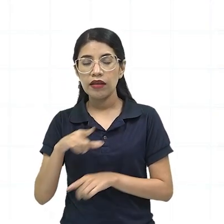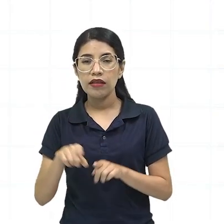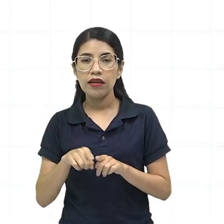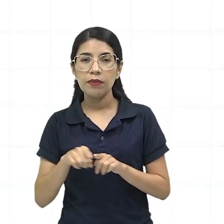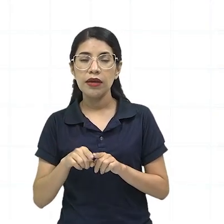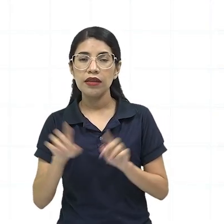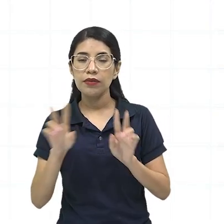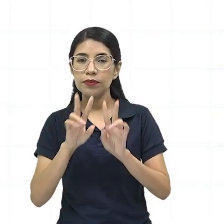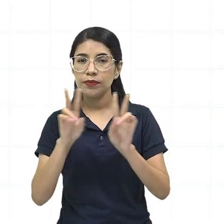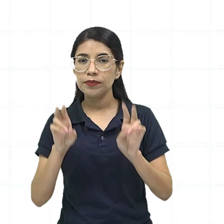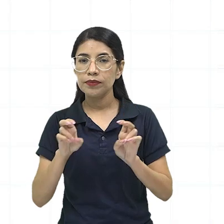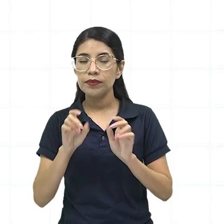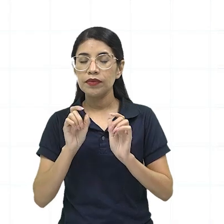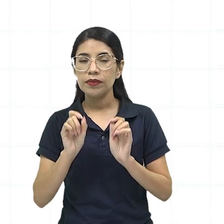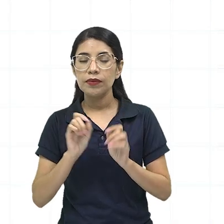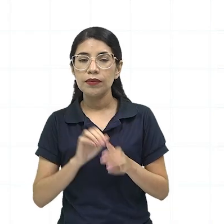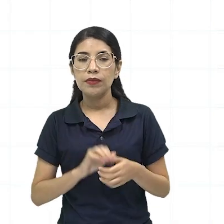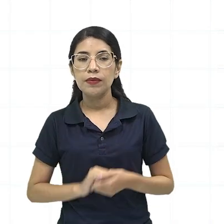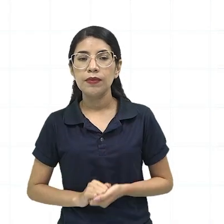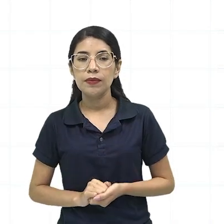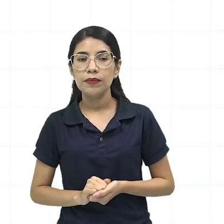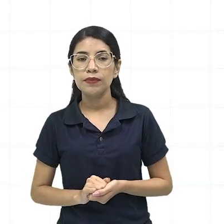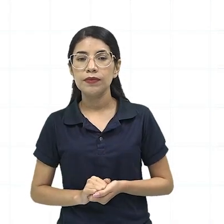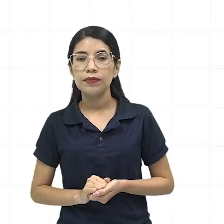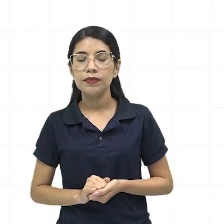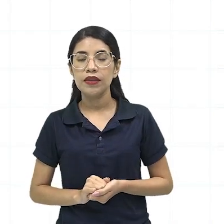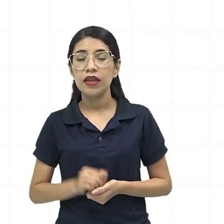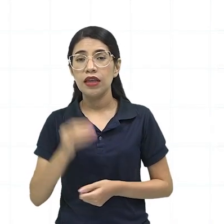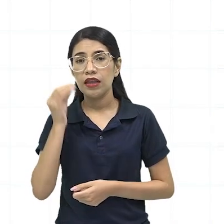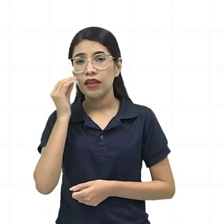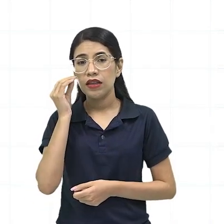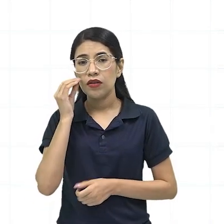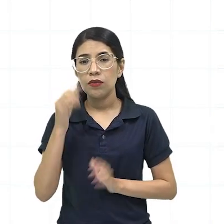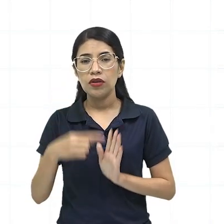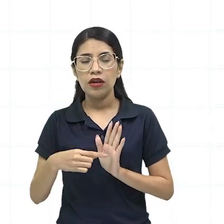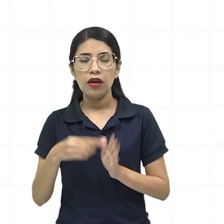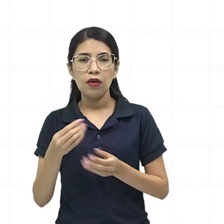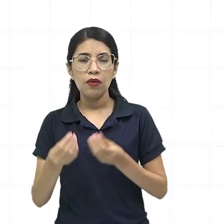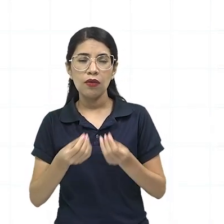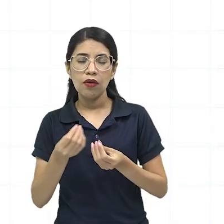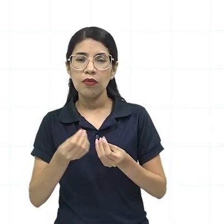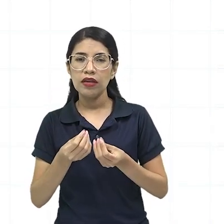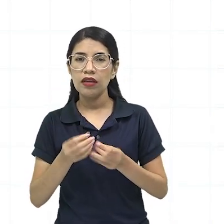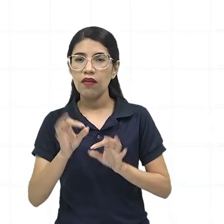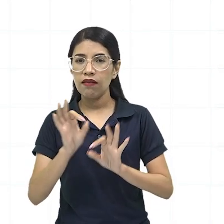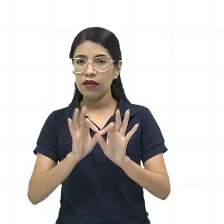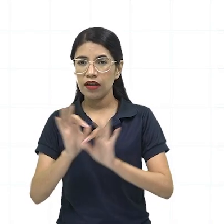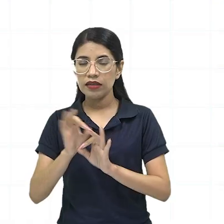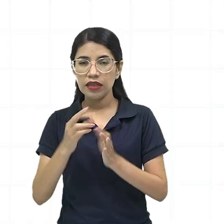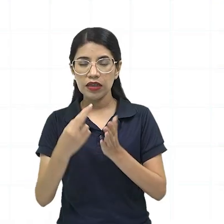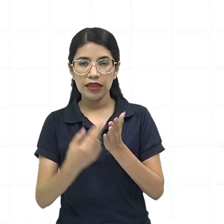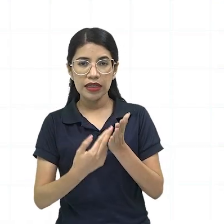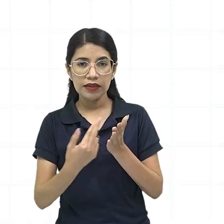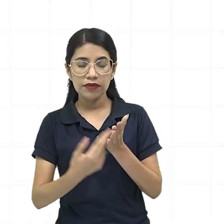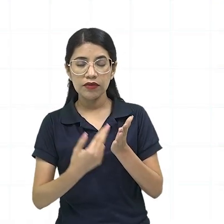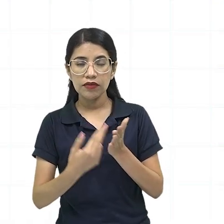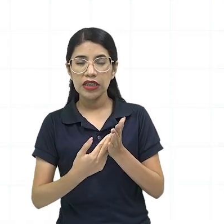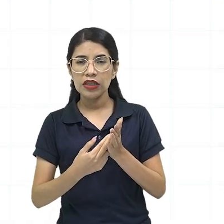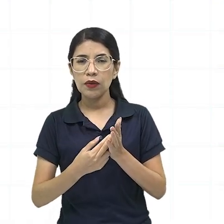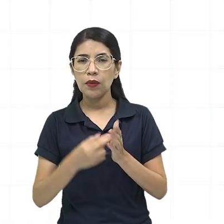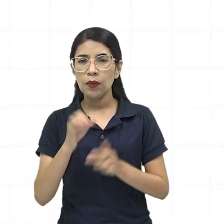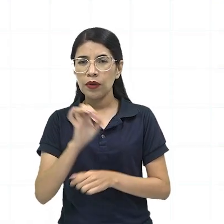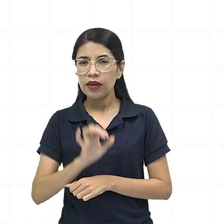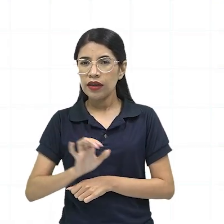a chamada na sequência. A gente tentou reproduzir aqui um pouquinho como estaria dividido numa revista, várias